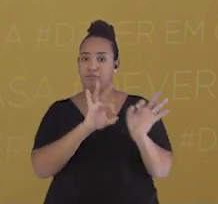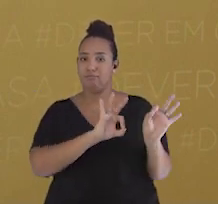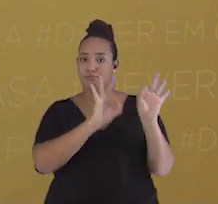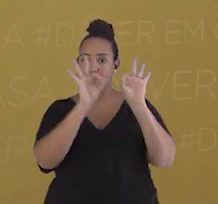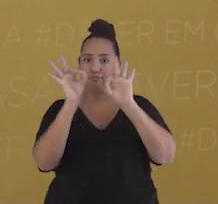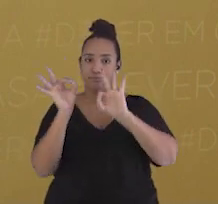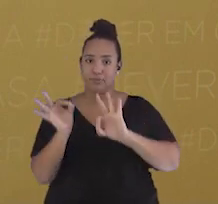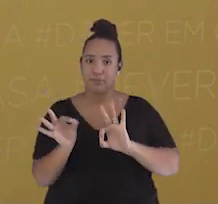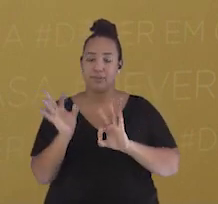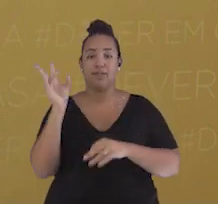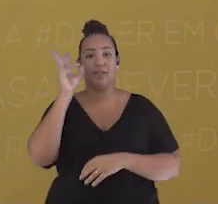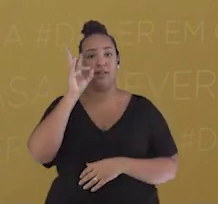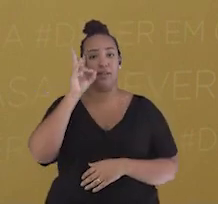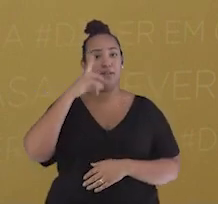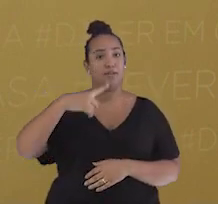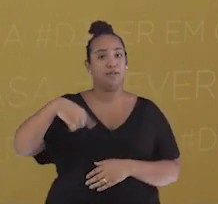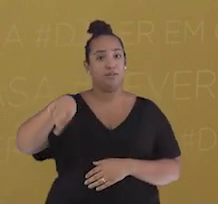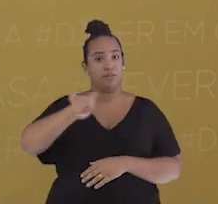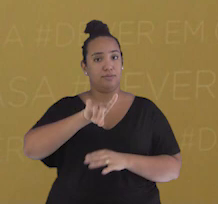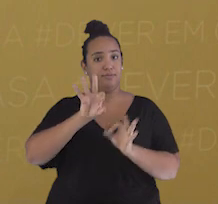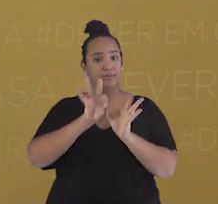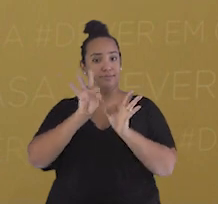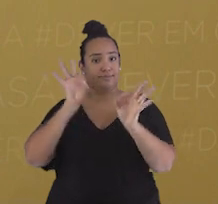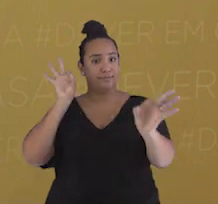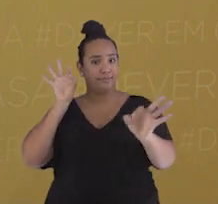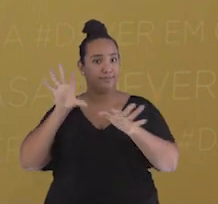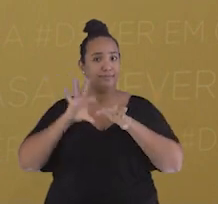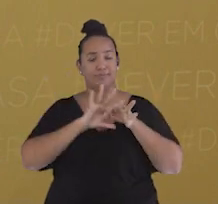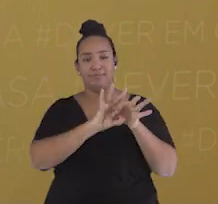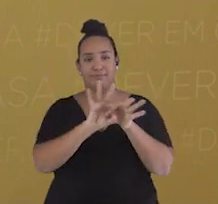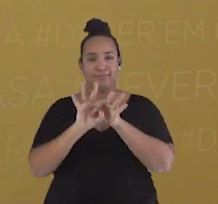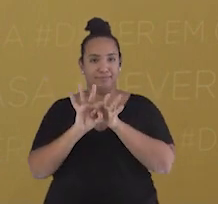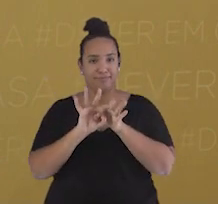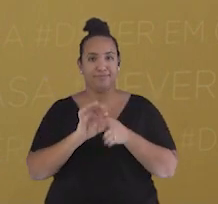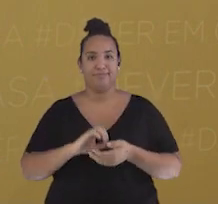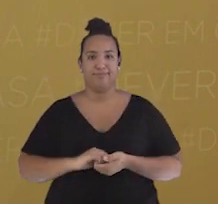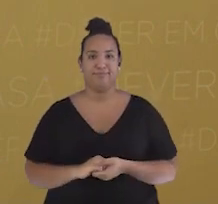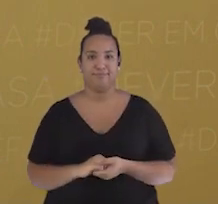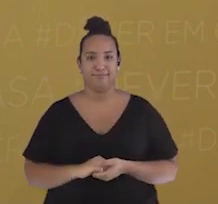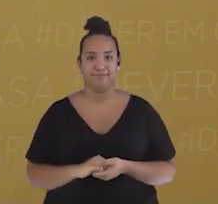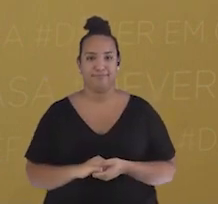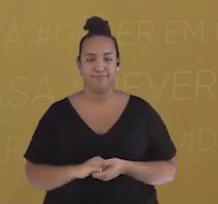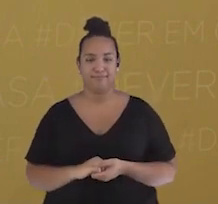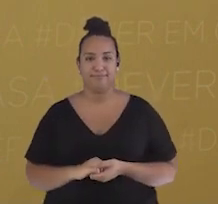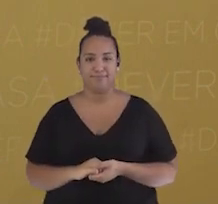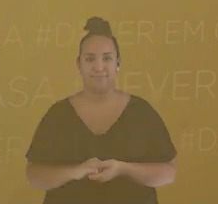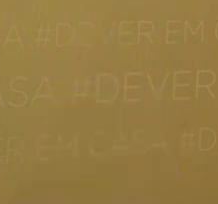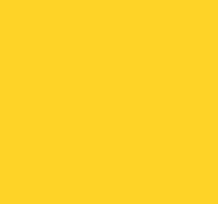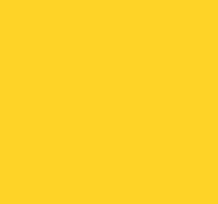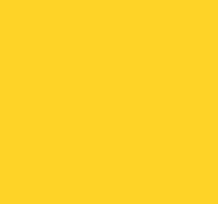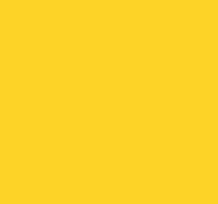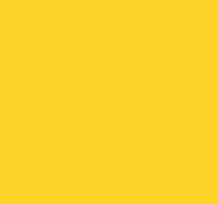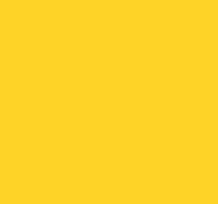às aulas nesse canal e não se esqueçam que, mesmo distantes, estamos juntos.